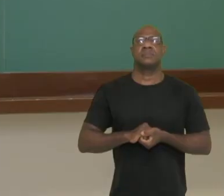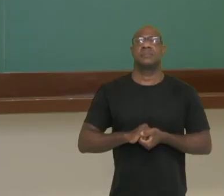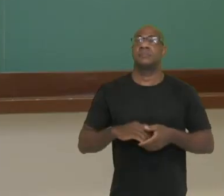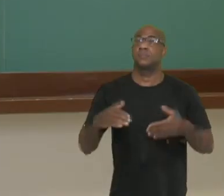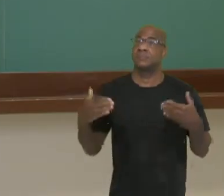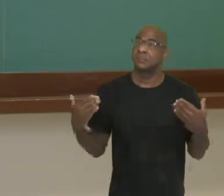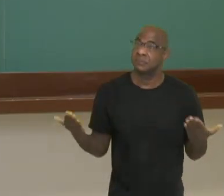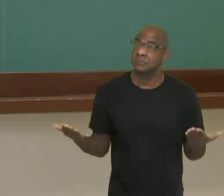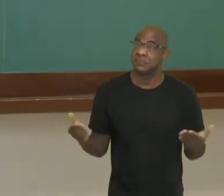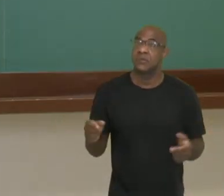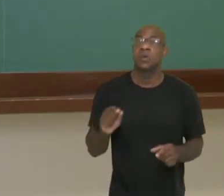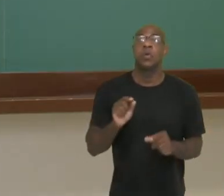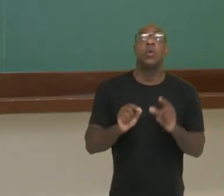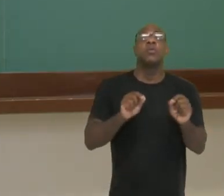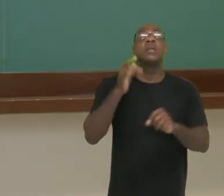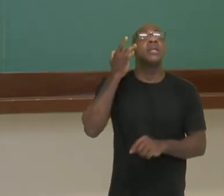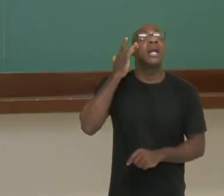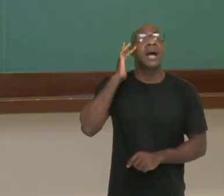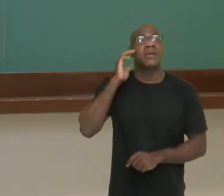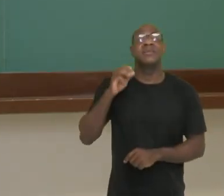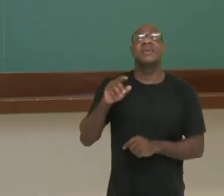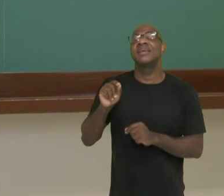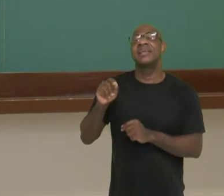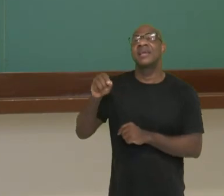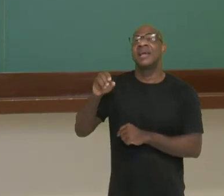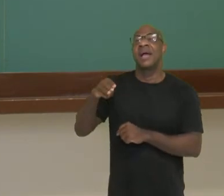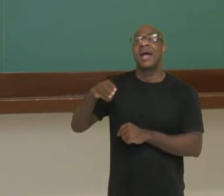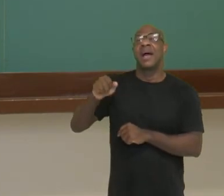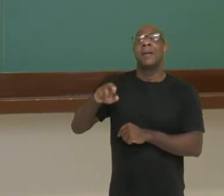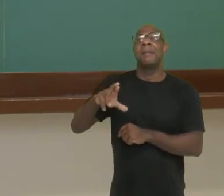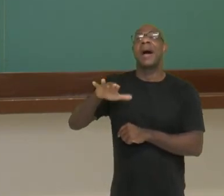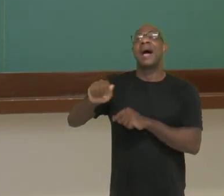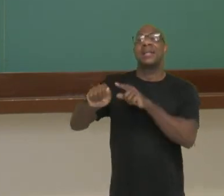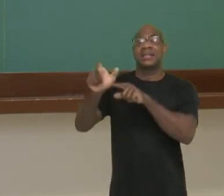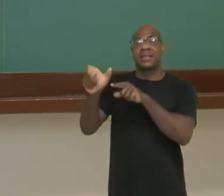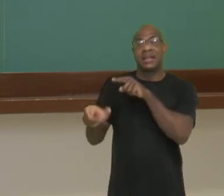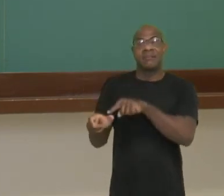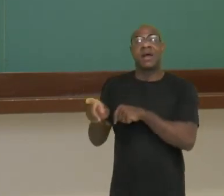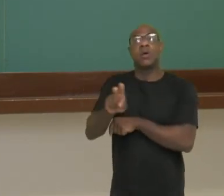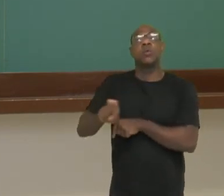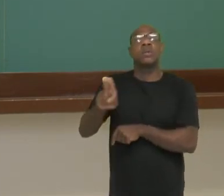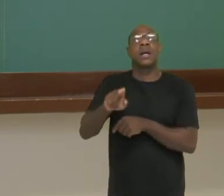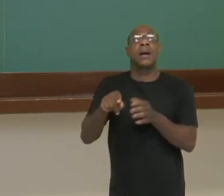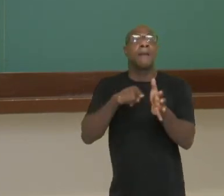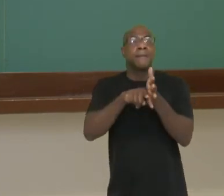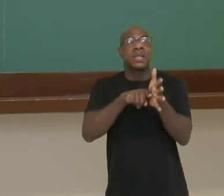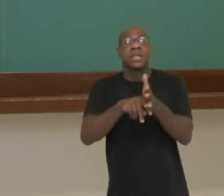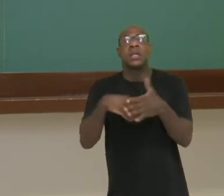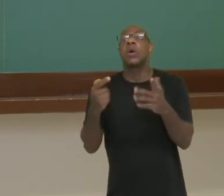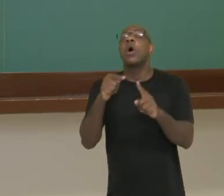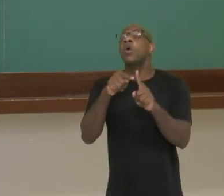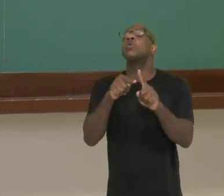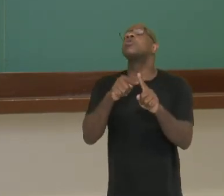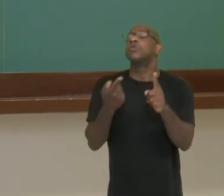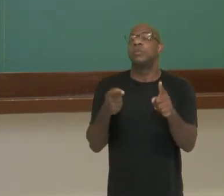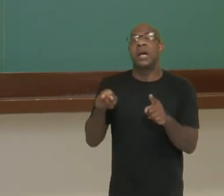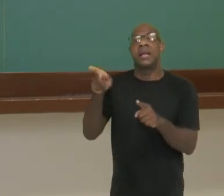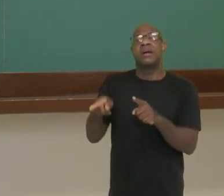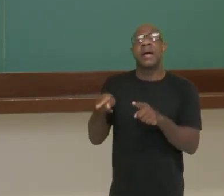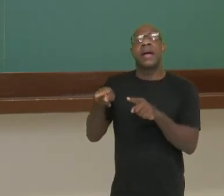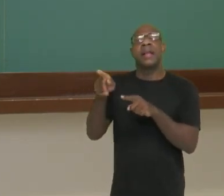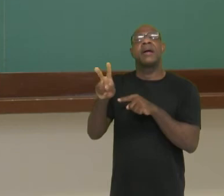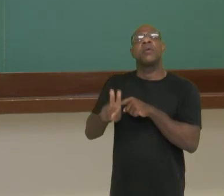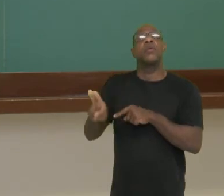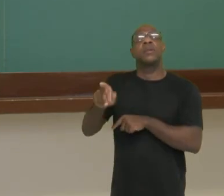Então, galera, o que vocês acham que a Márcia vai ter que utilizar de tipo de pesquisa? Eu já diria diretamente que ela